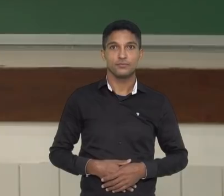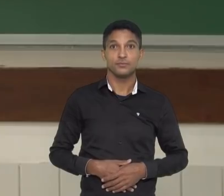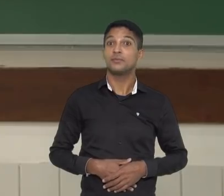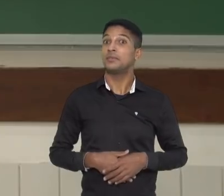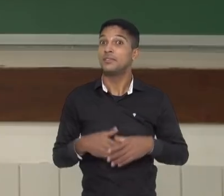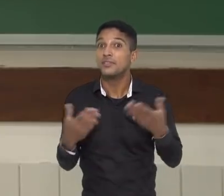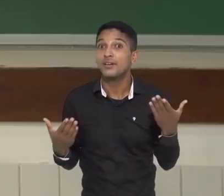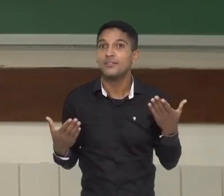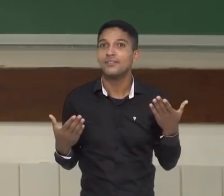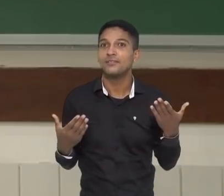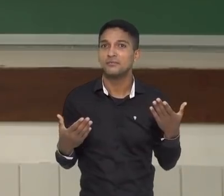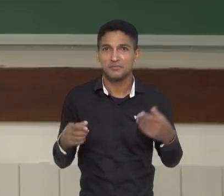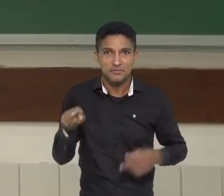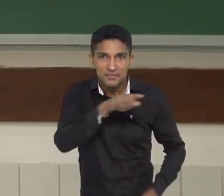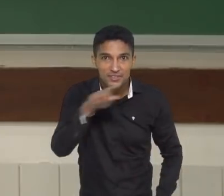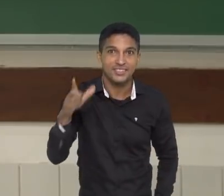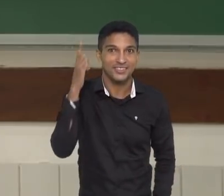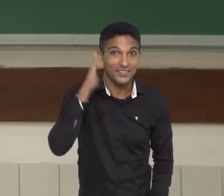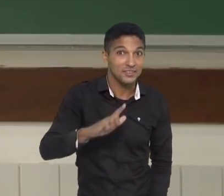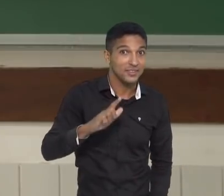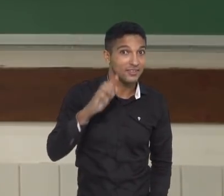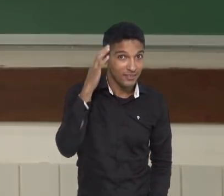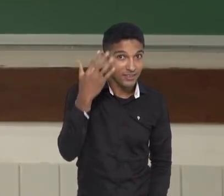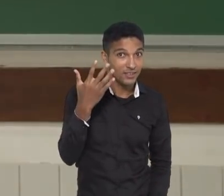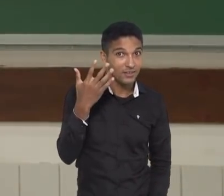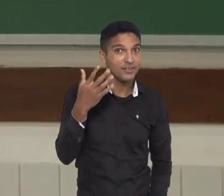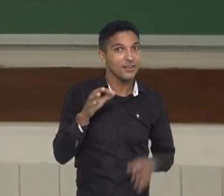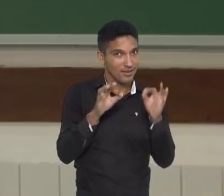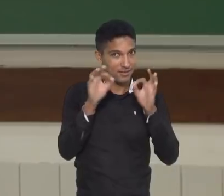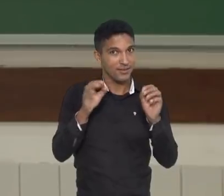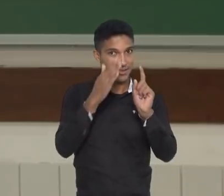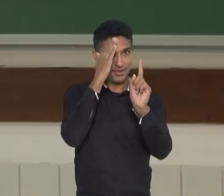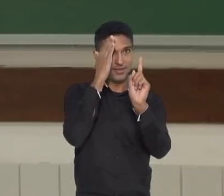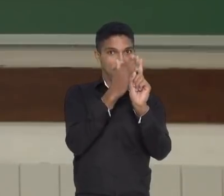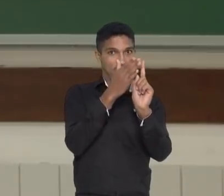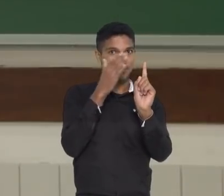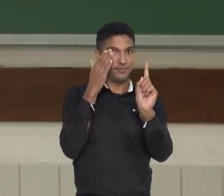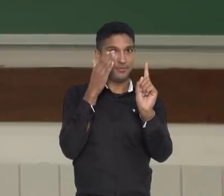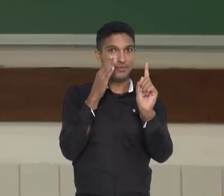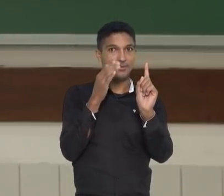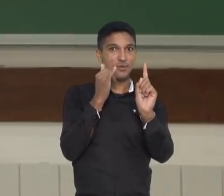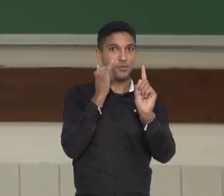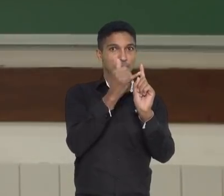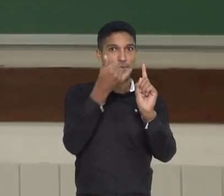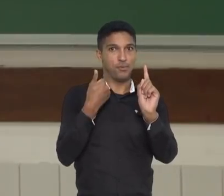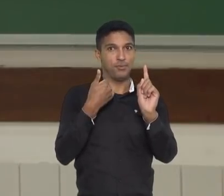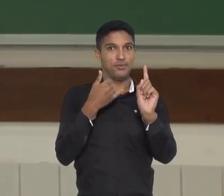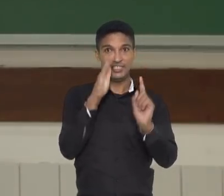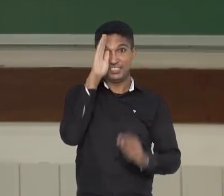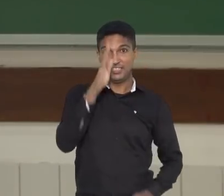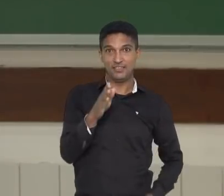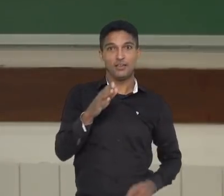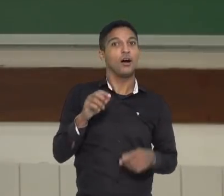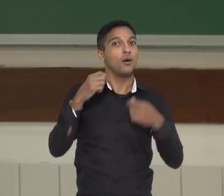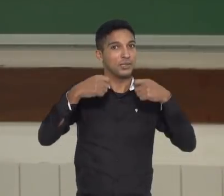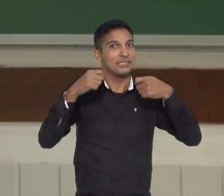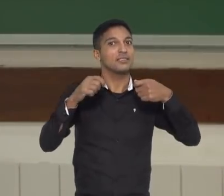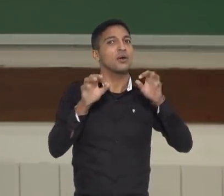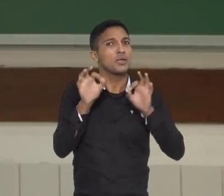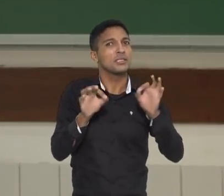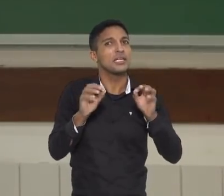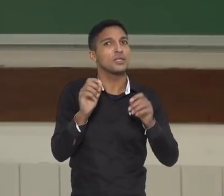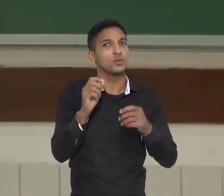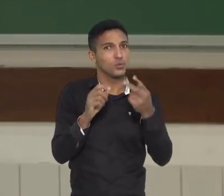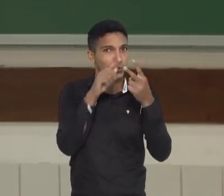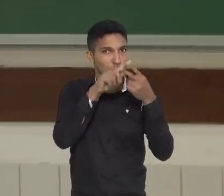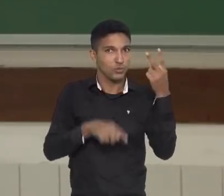E aí, pessoal, conseguiram resolver o exercício, aqui a atividade? Ó, aqui vocês têm que fazer 2 coisas. Então,